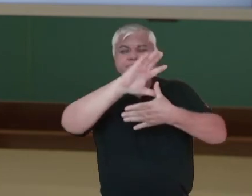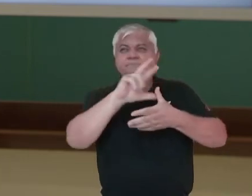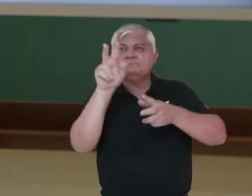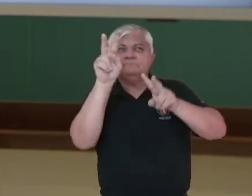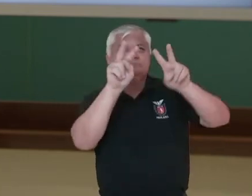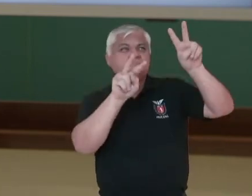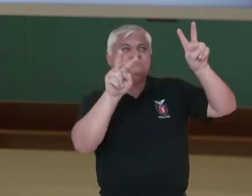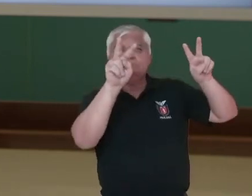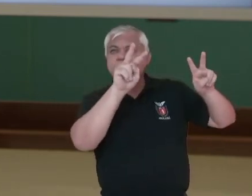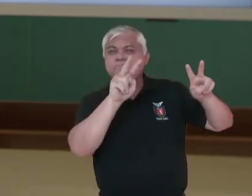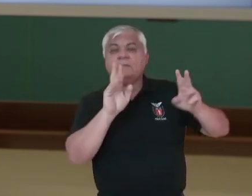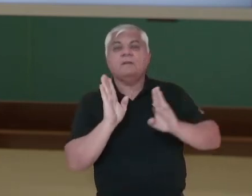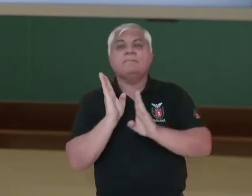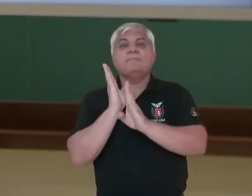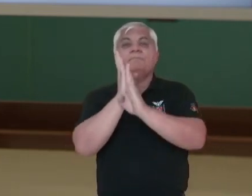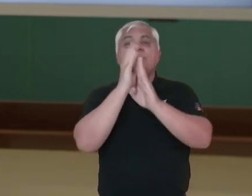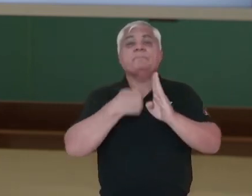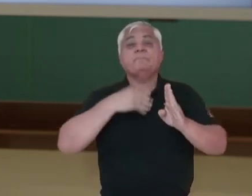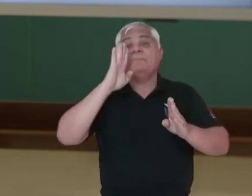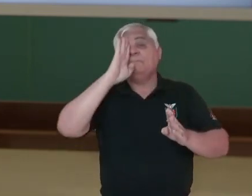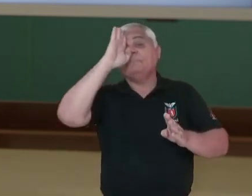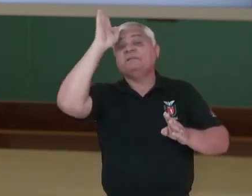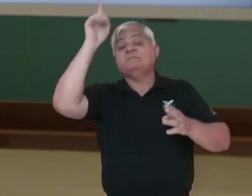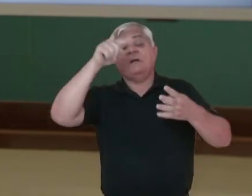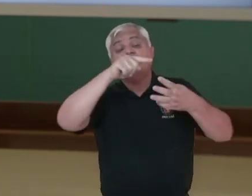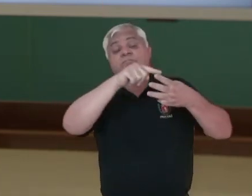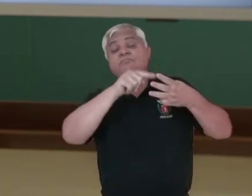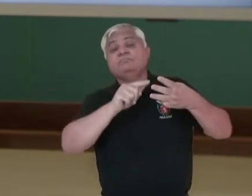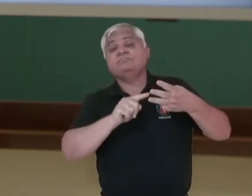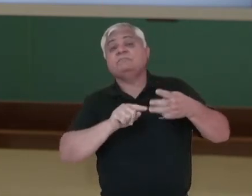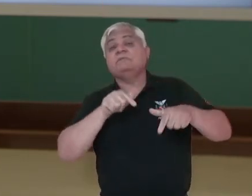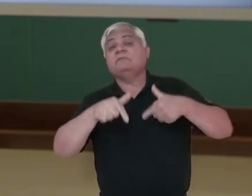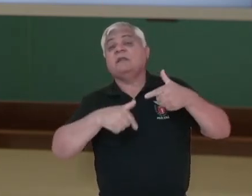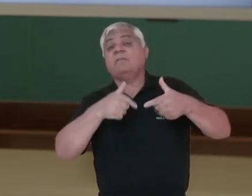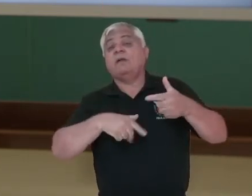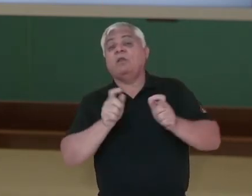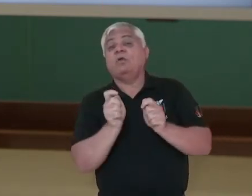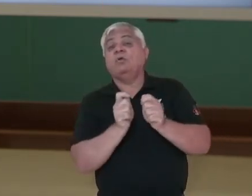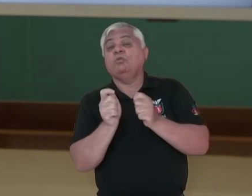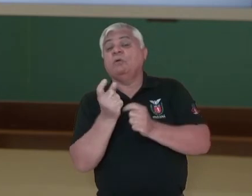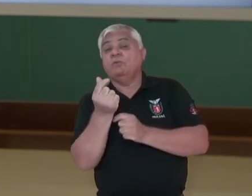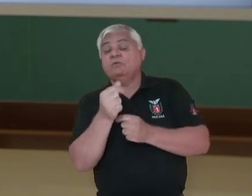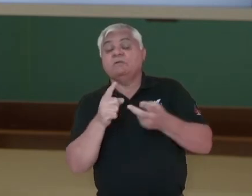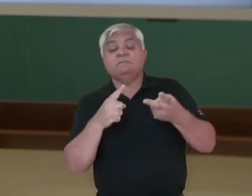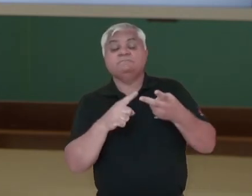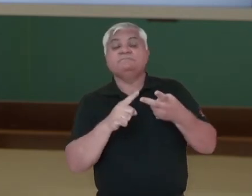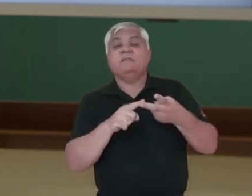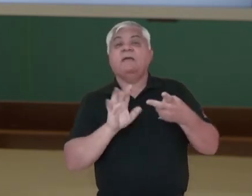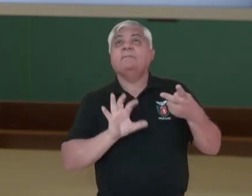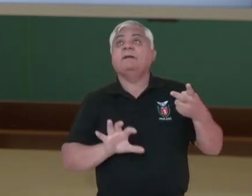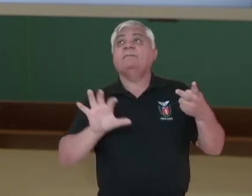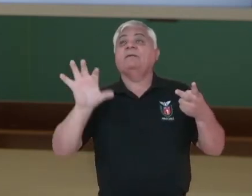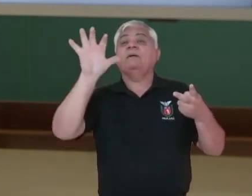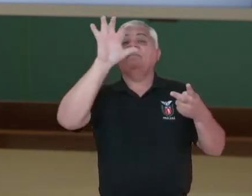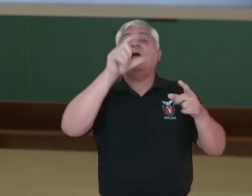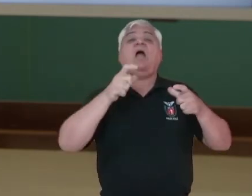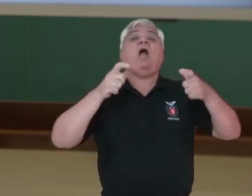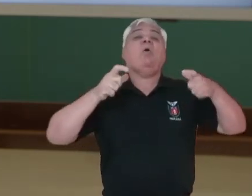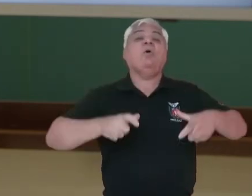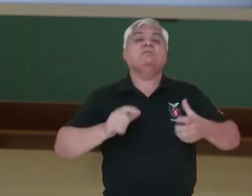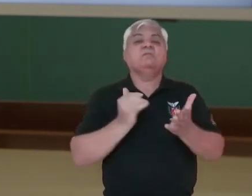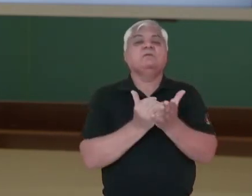as principais atividades econômicas, bem como as regiões do Brasil onde essas atividades se